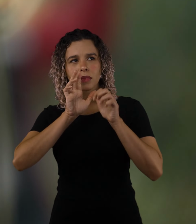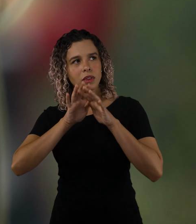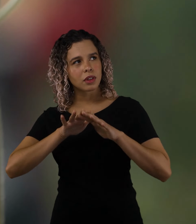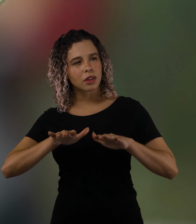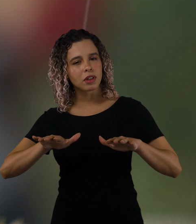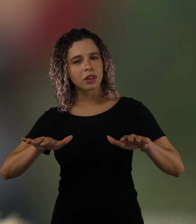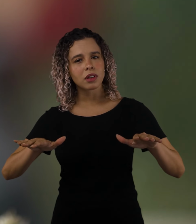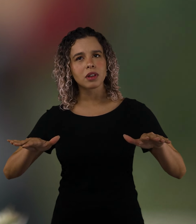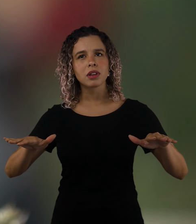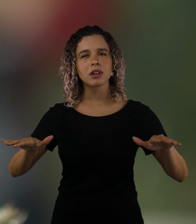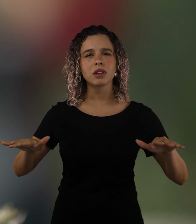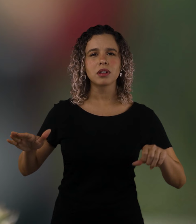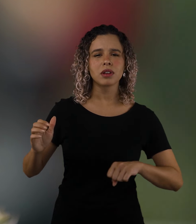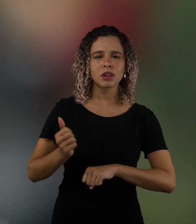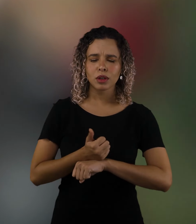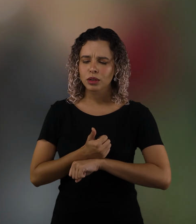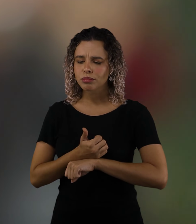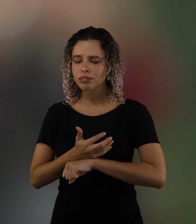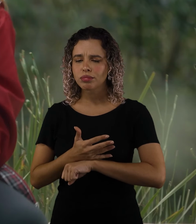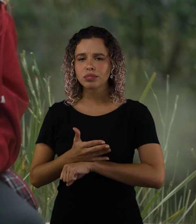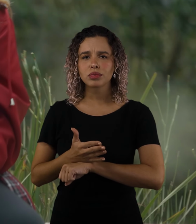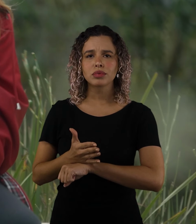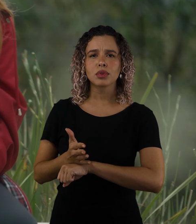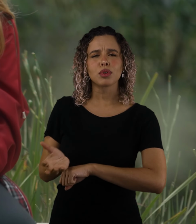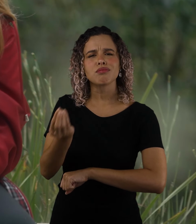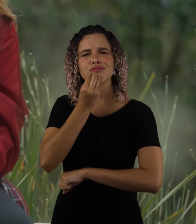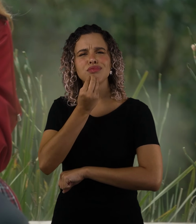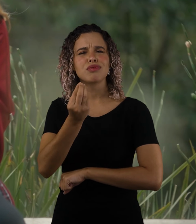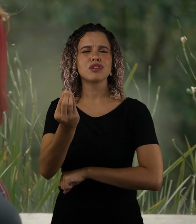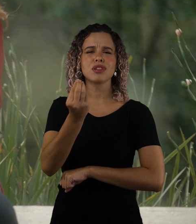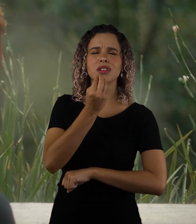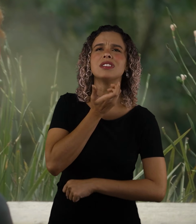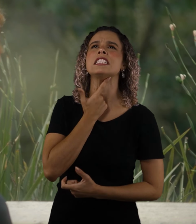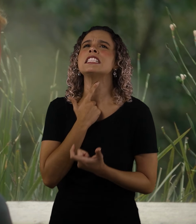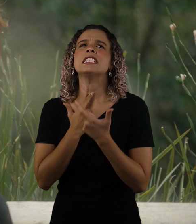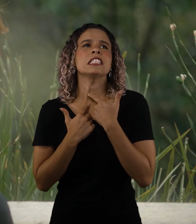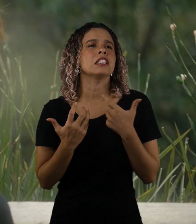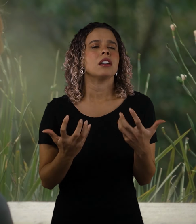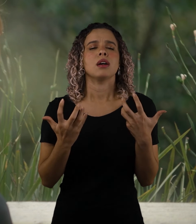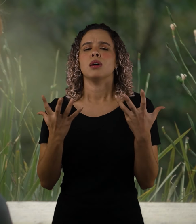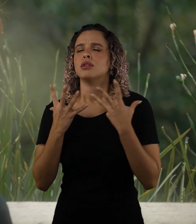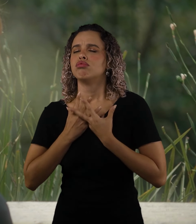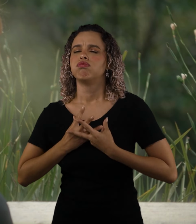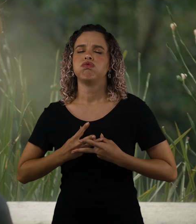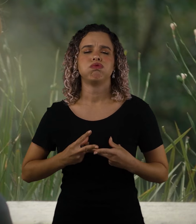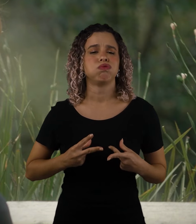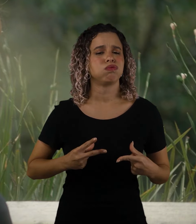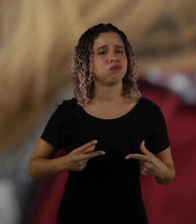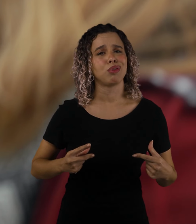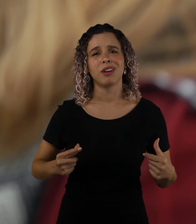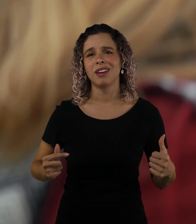quiet? Time was supposed to extinguish